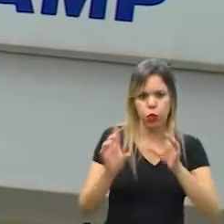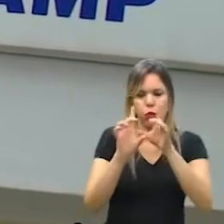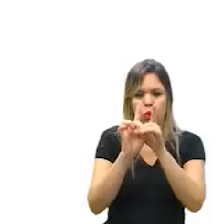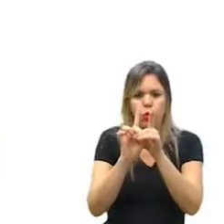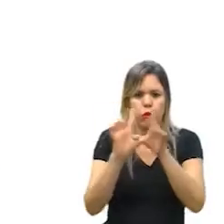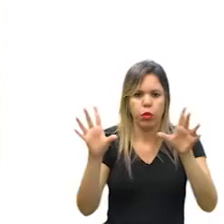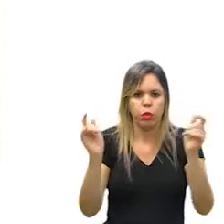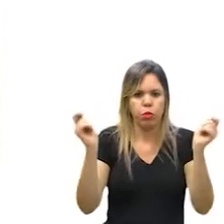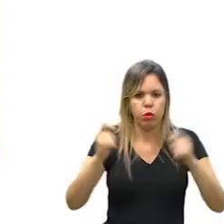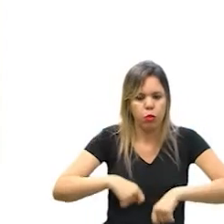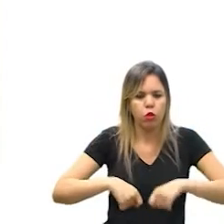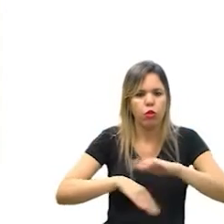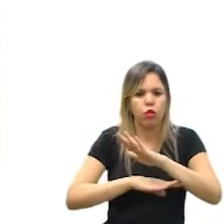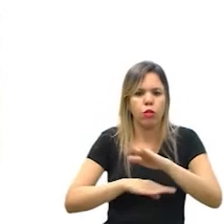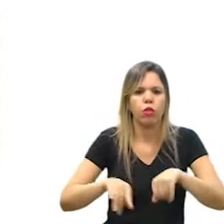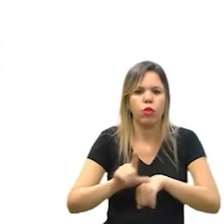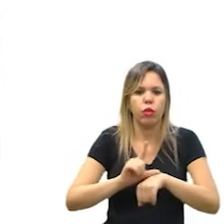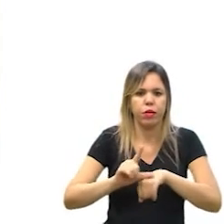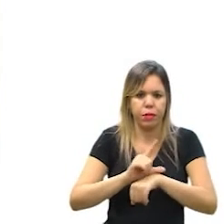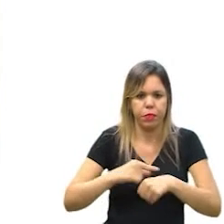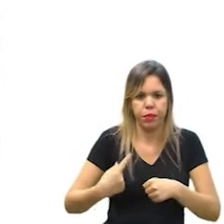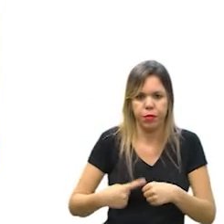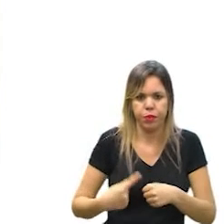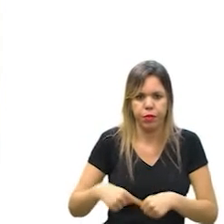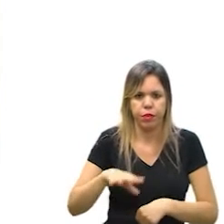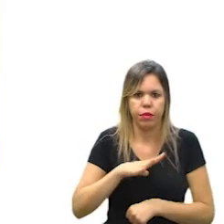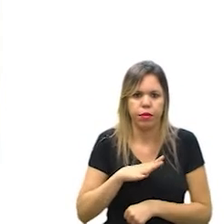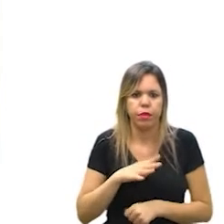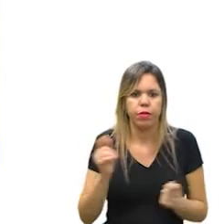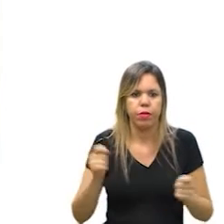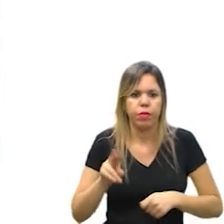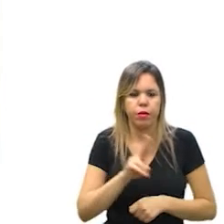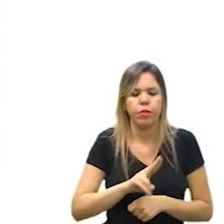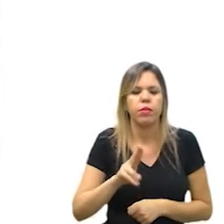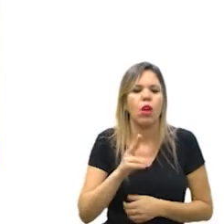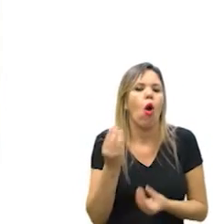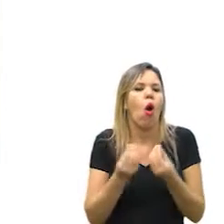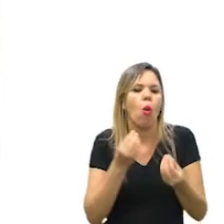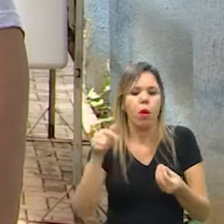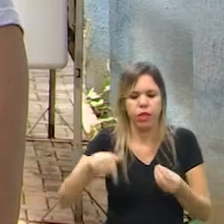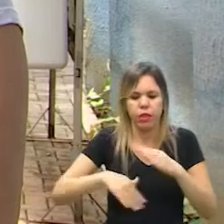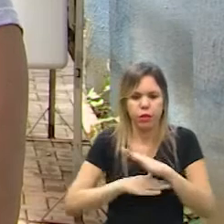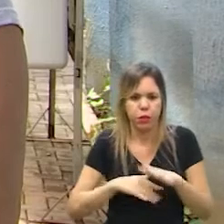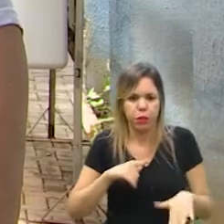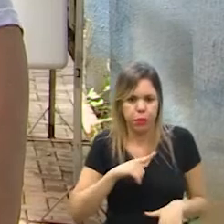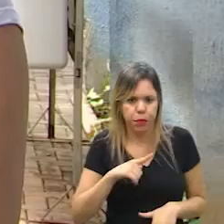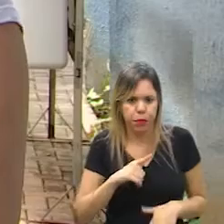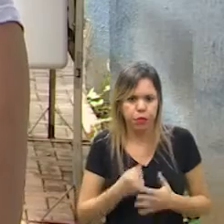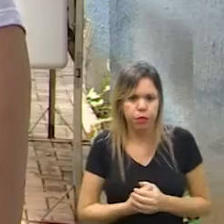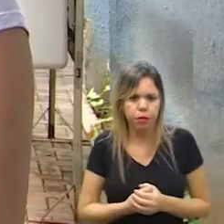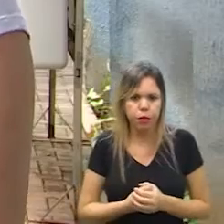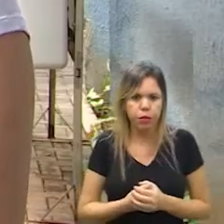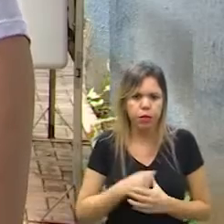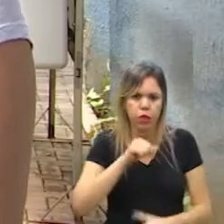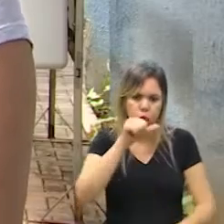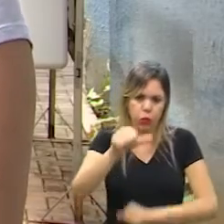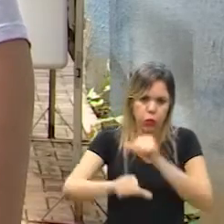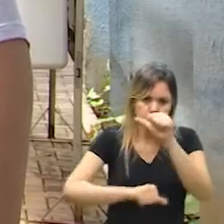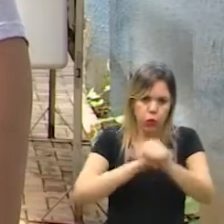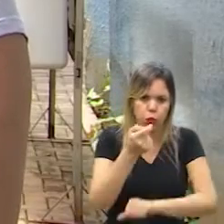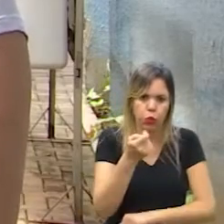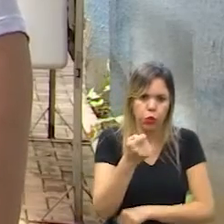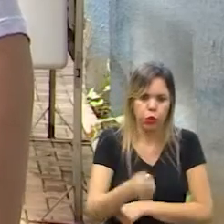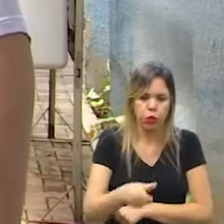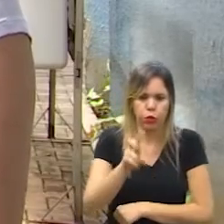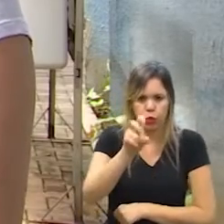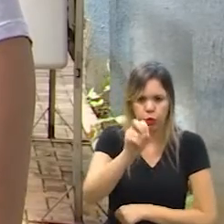Unicamp, o curso Política, Democracia e Poder Legislativo Municipal. Ele serve para situar como aqui na Câmara a